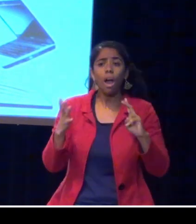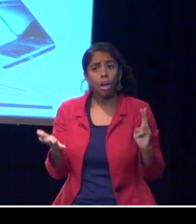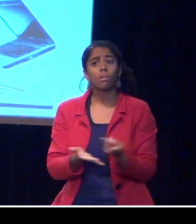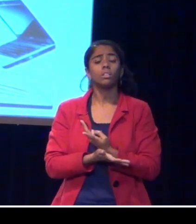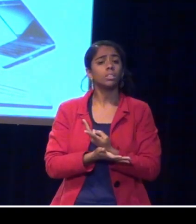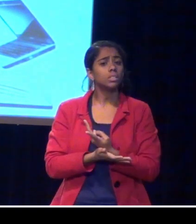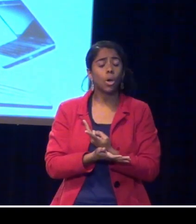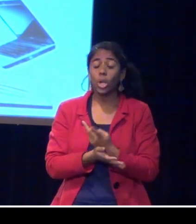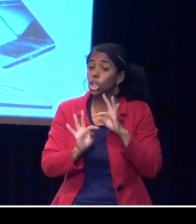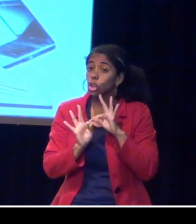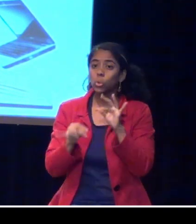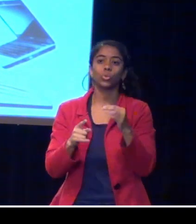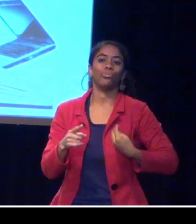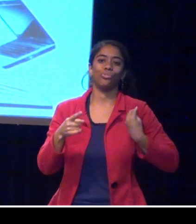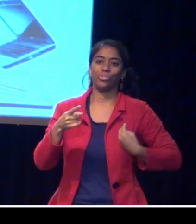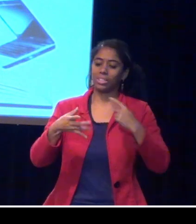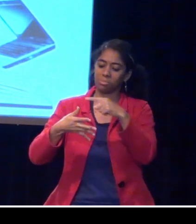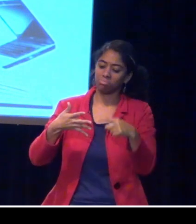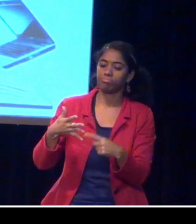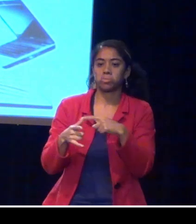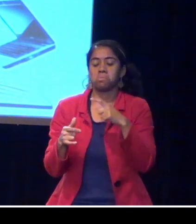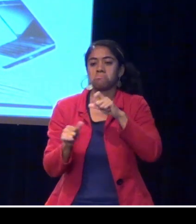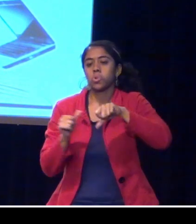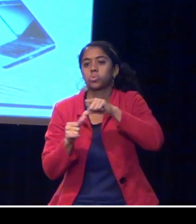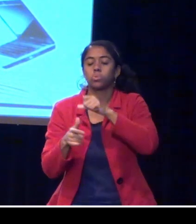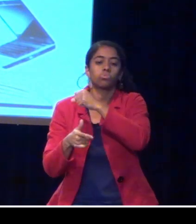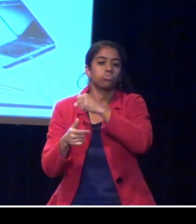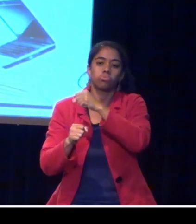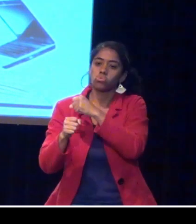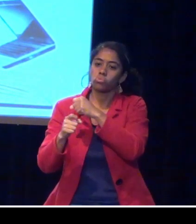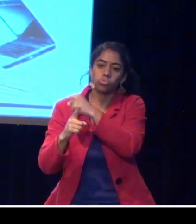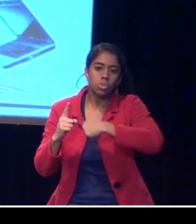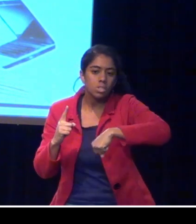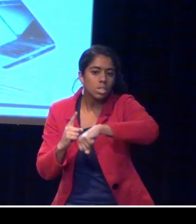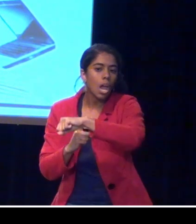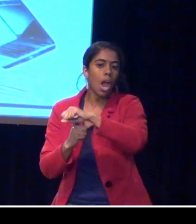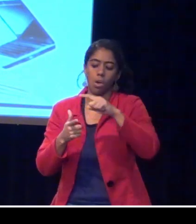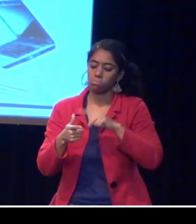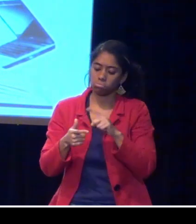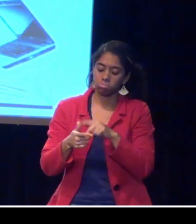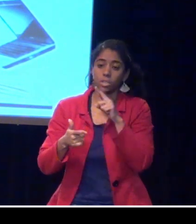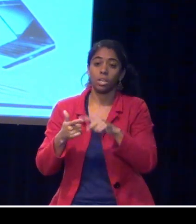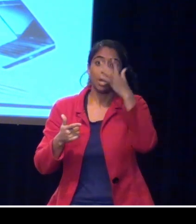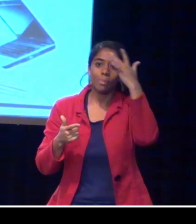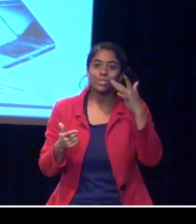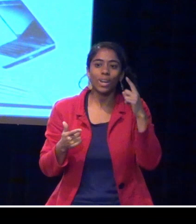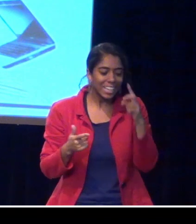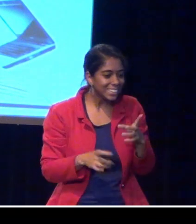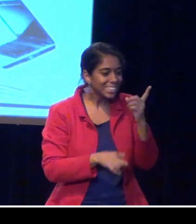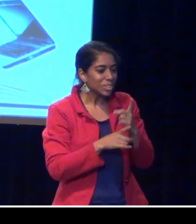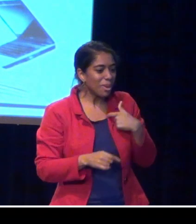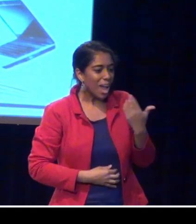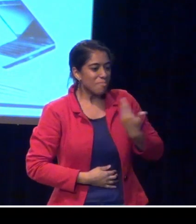vida. A gente tem mudanças sociais, né? Pessoas que resgataram amizades, que se